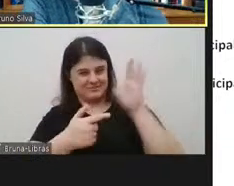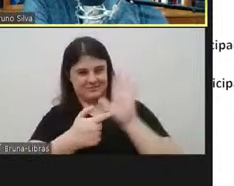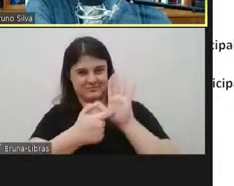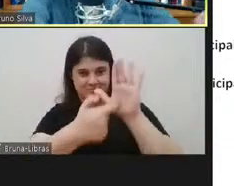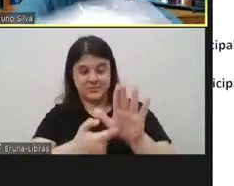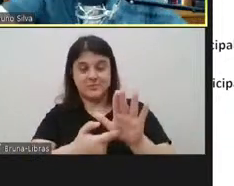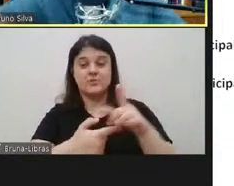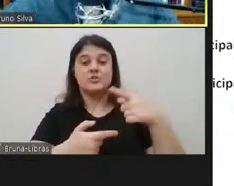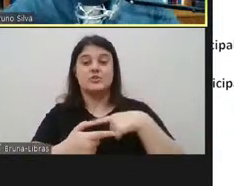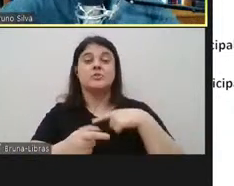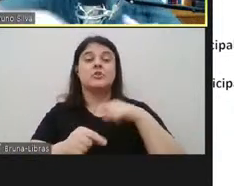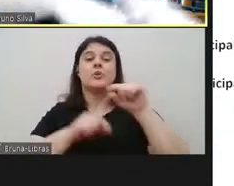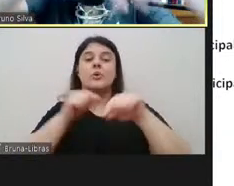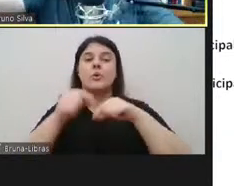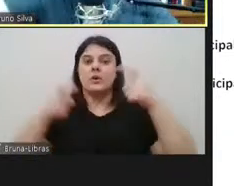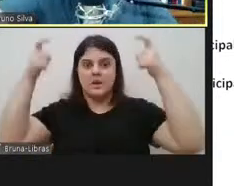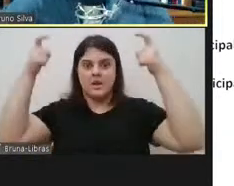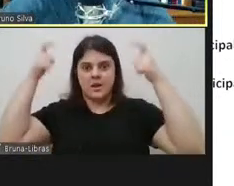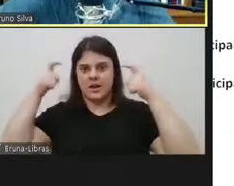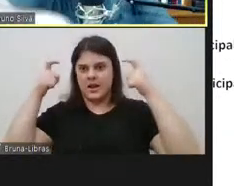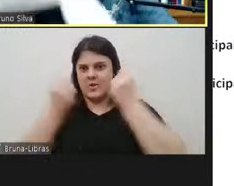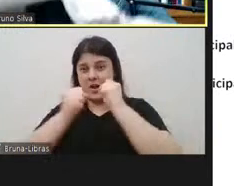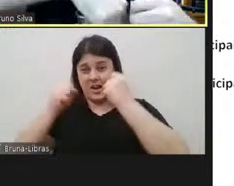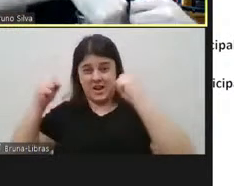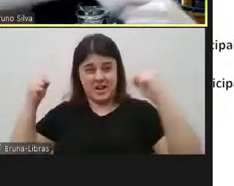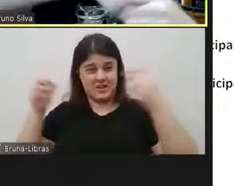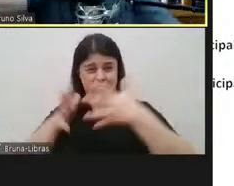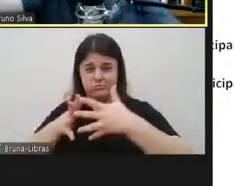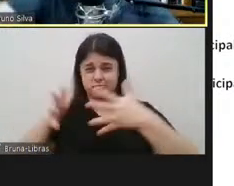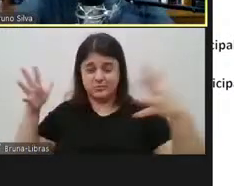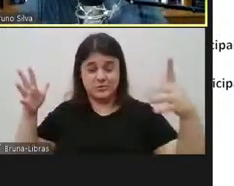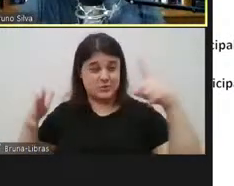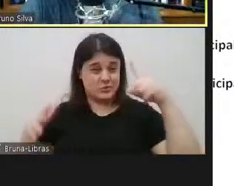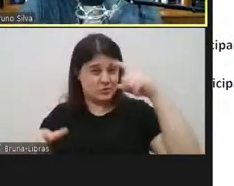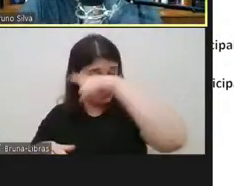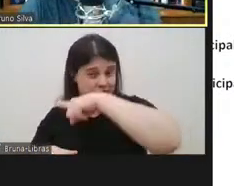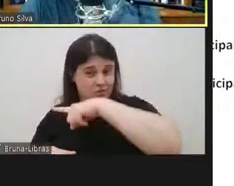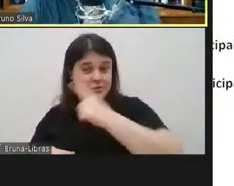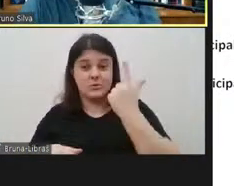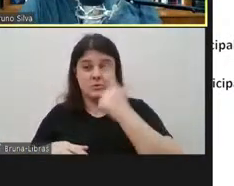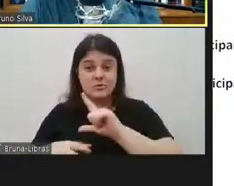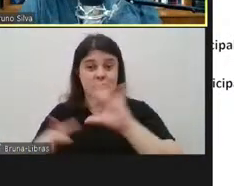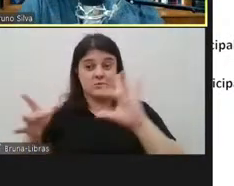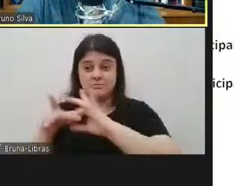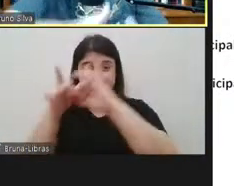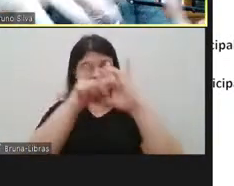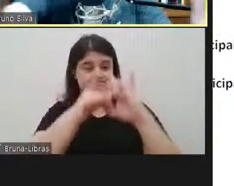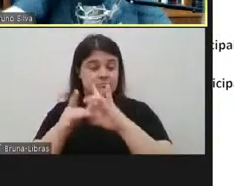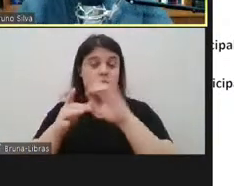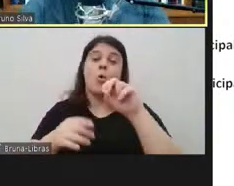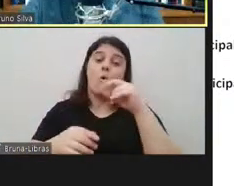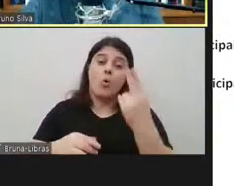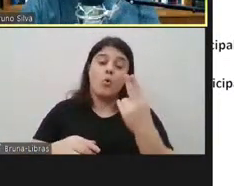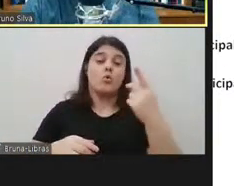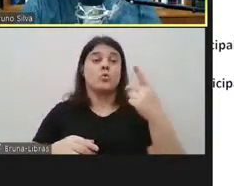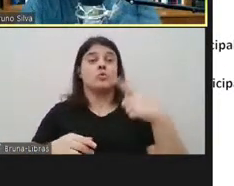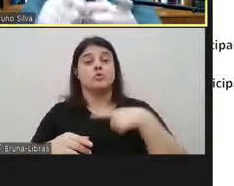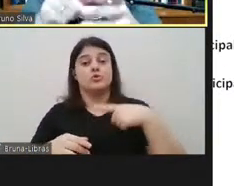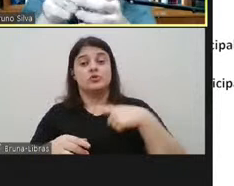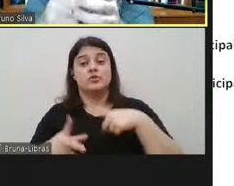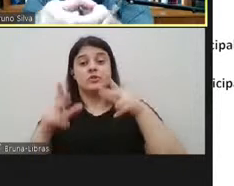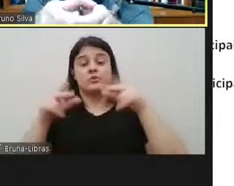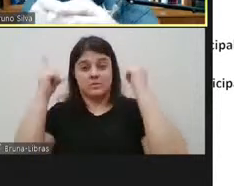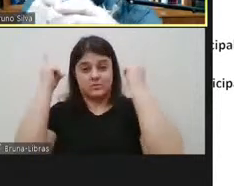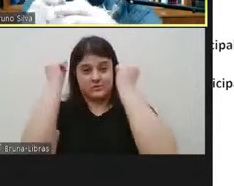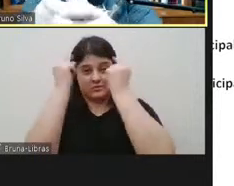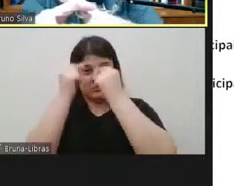o que vocês tinha ali ou eram grandes reinos grandes territórios que tem uma dificuldade tremenda em mantê-los unificados ou você tinha como por exemplo no